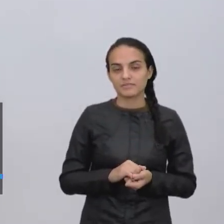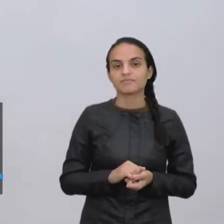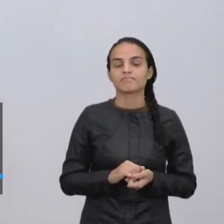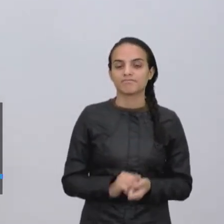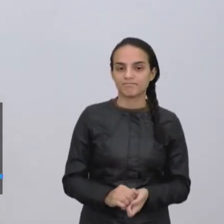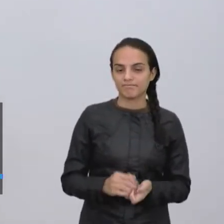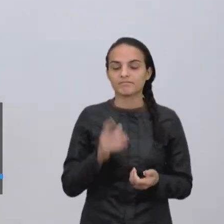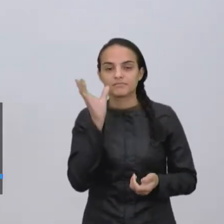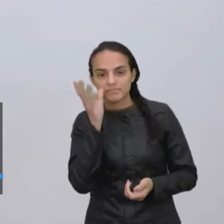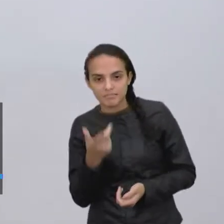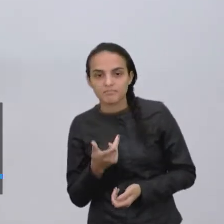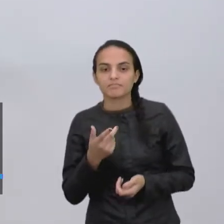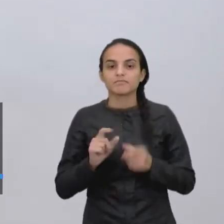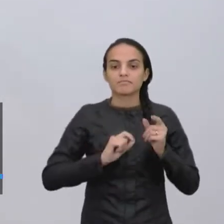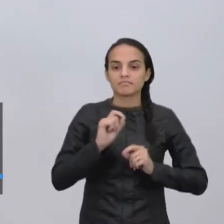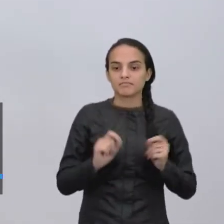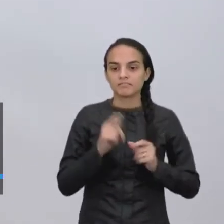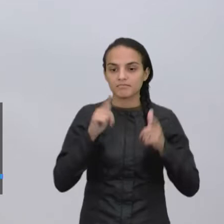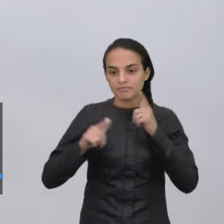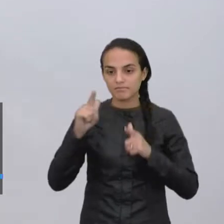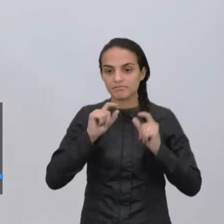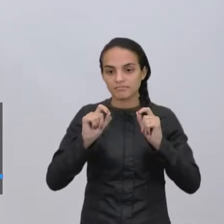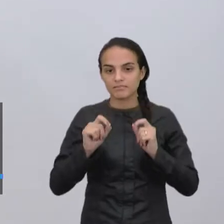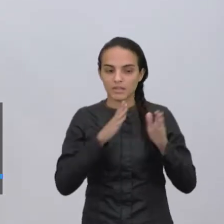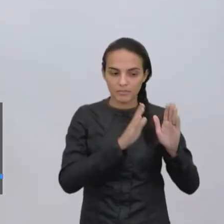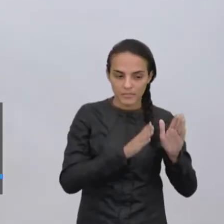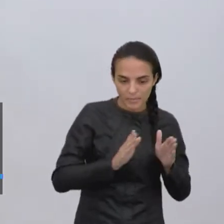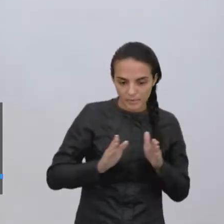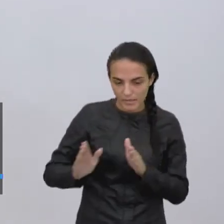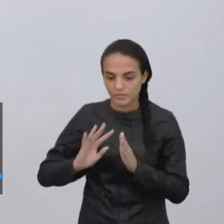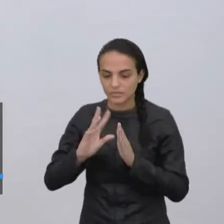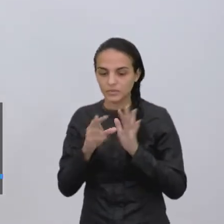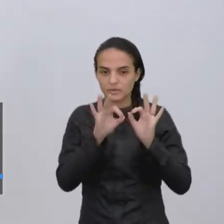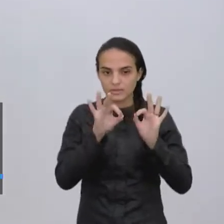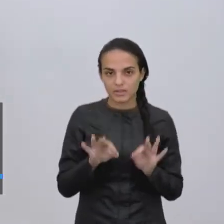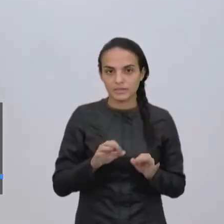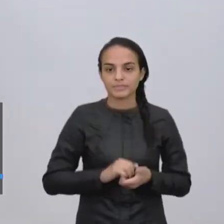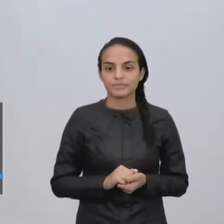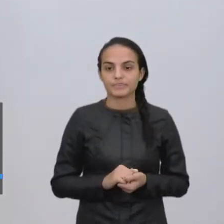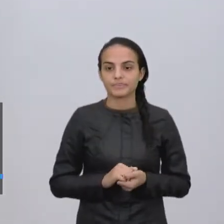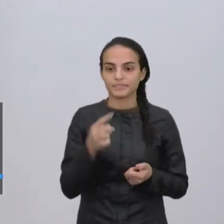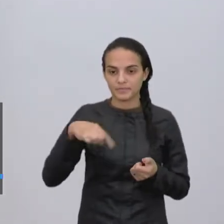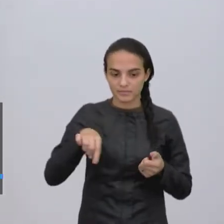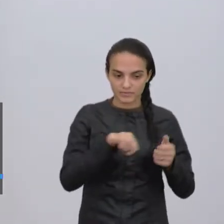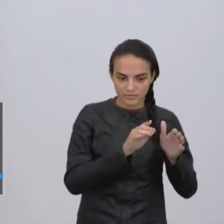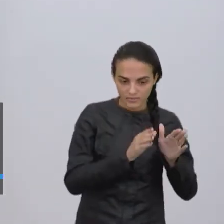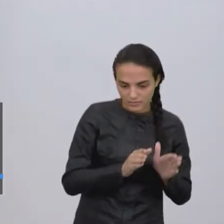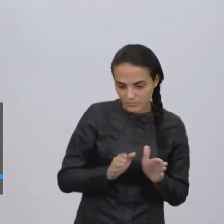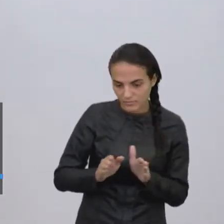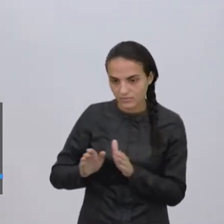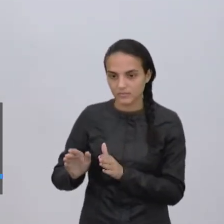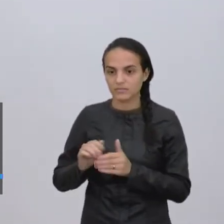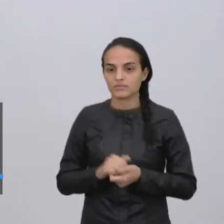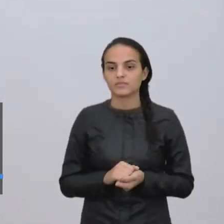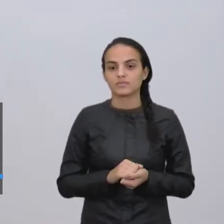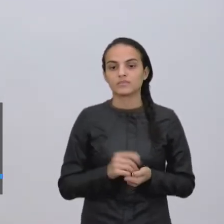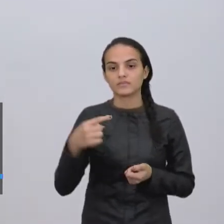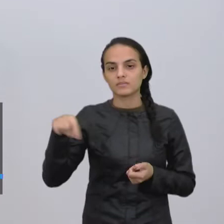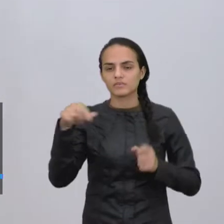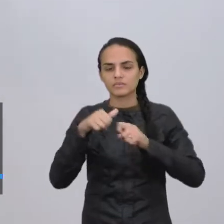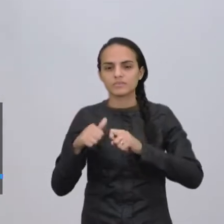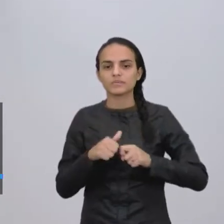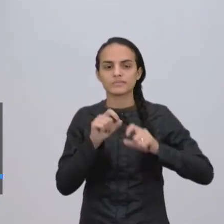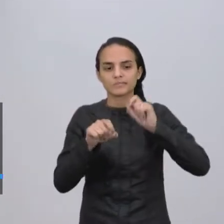essas são sobre isso. Ah, aqui vai me chegar. Então, a gente dá uma organizada. Então, a gente organiza. E aí, a gente faz o quê?